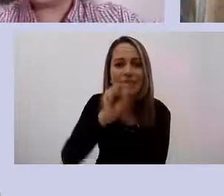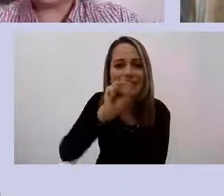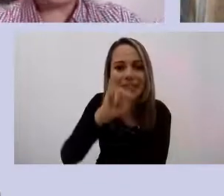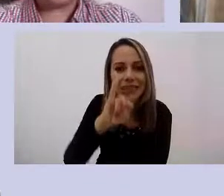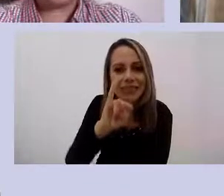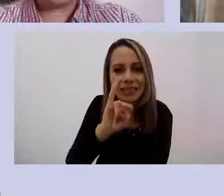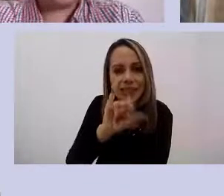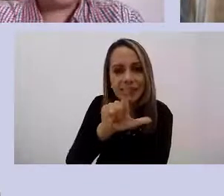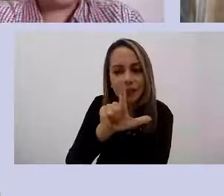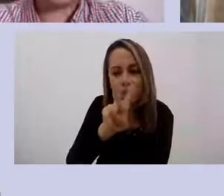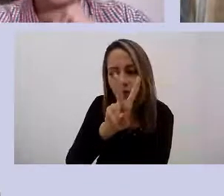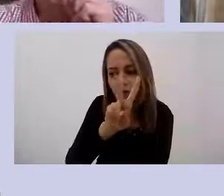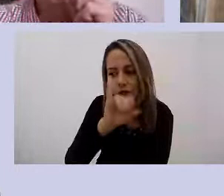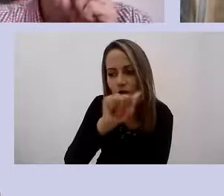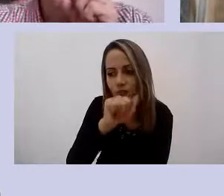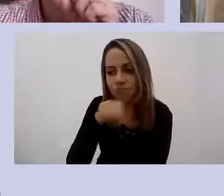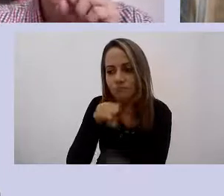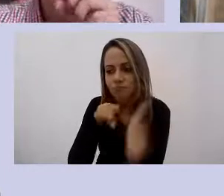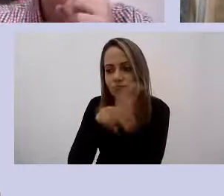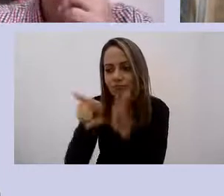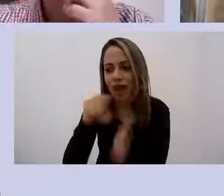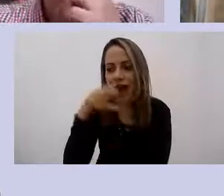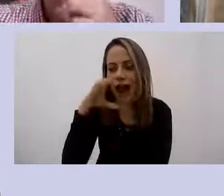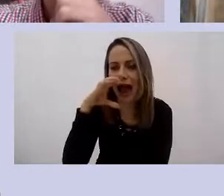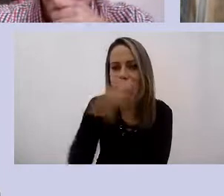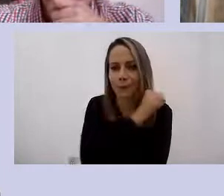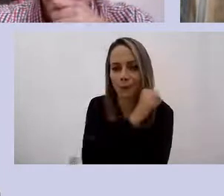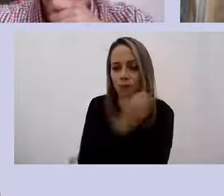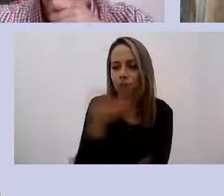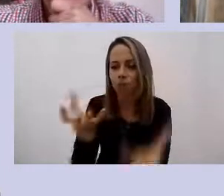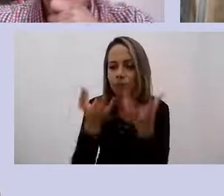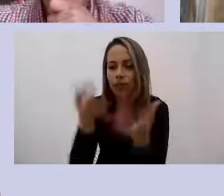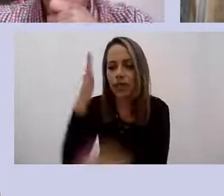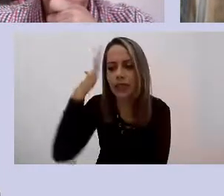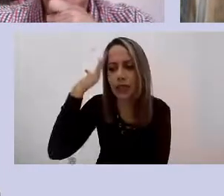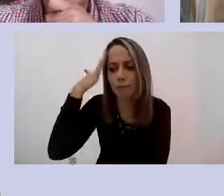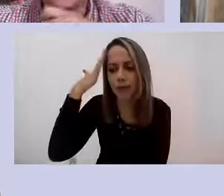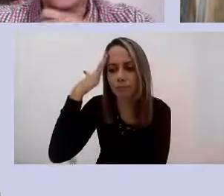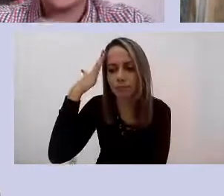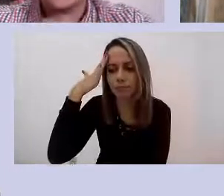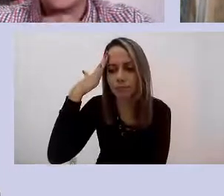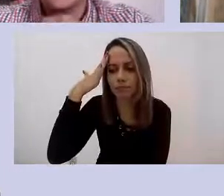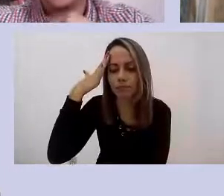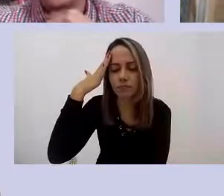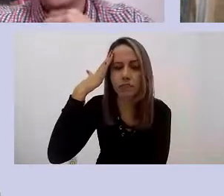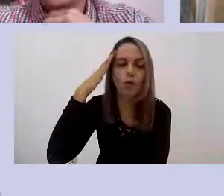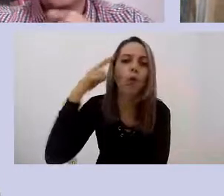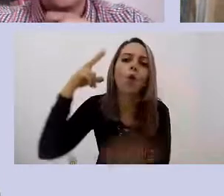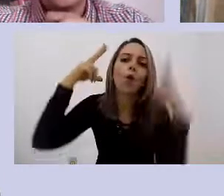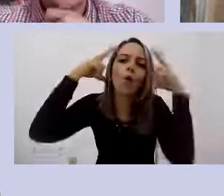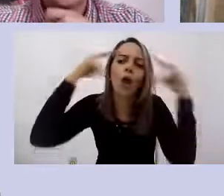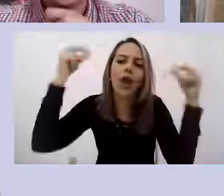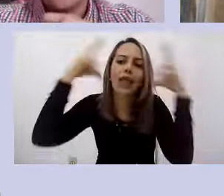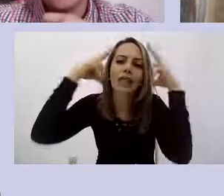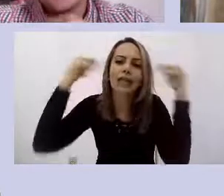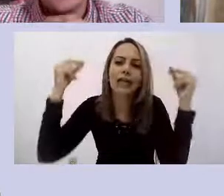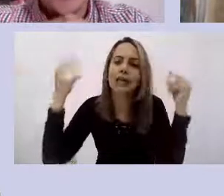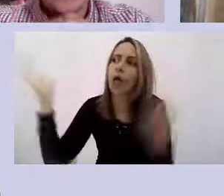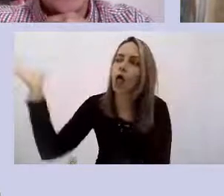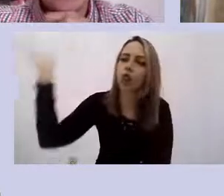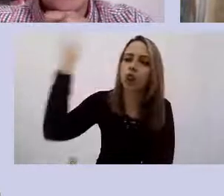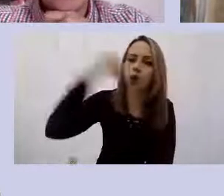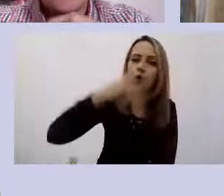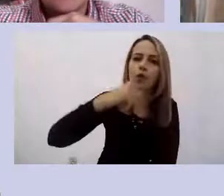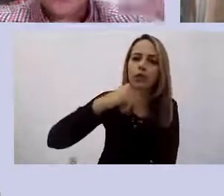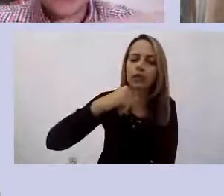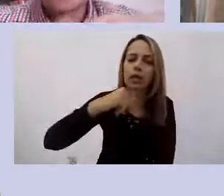é uma pergunta rapidinha também. Ela gostaria de saber o que os holandeses trouxeram para plantar aqui, se é que trouxeram